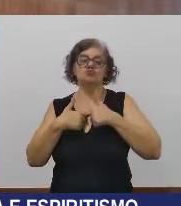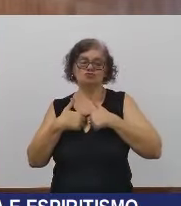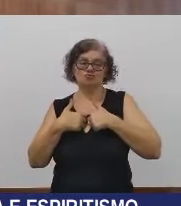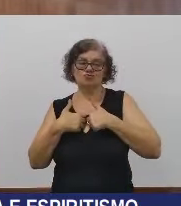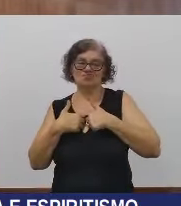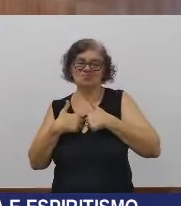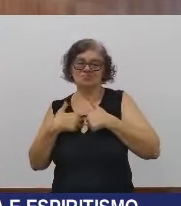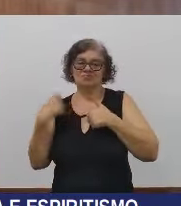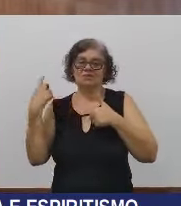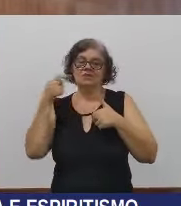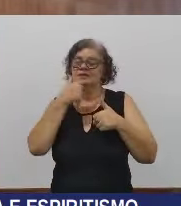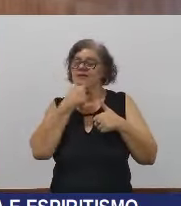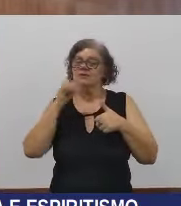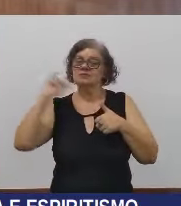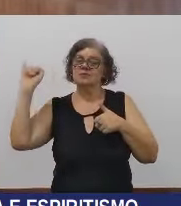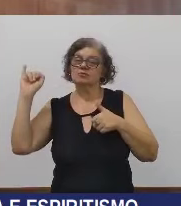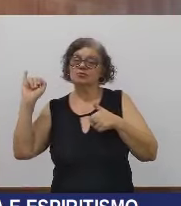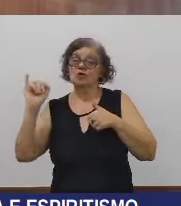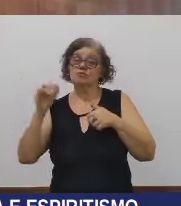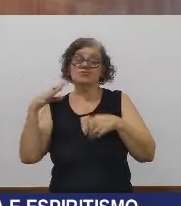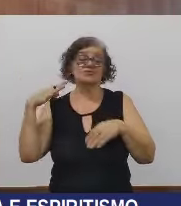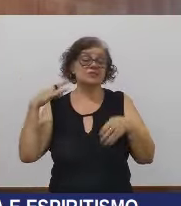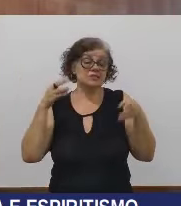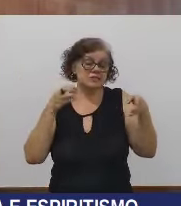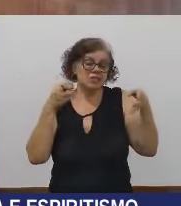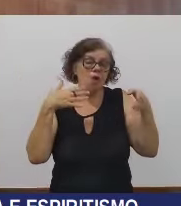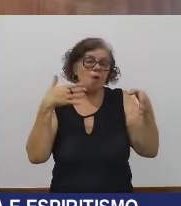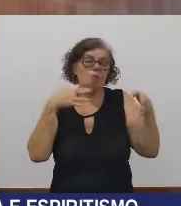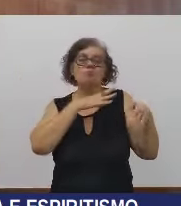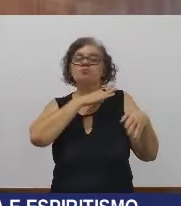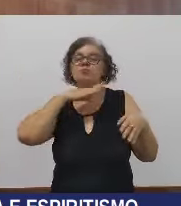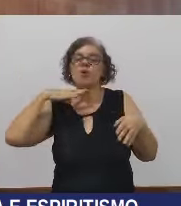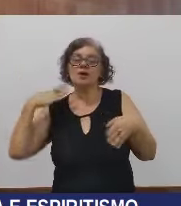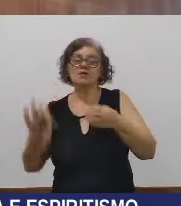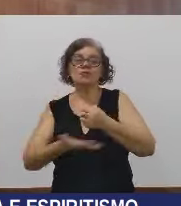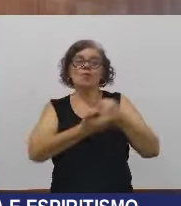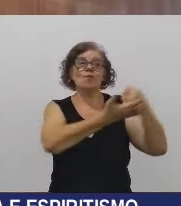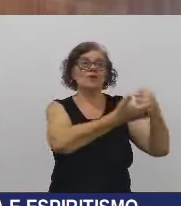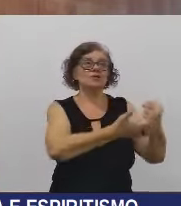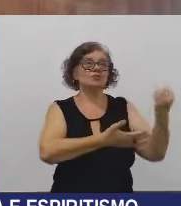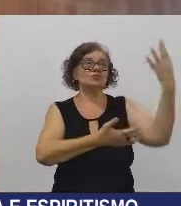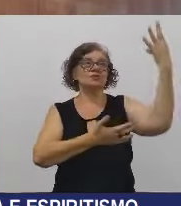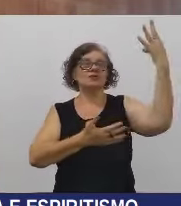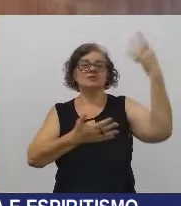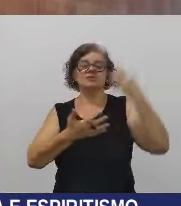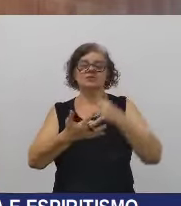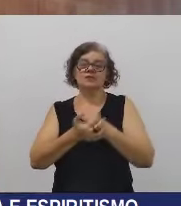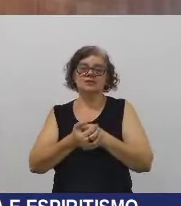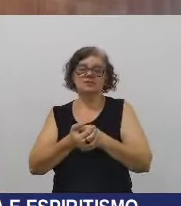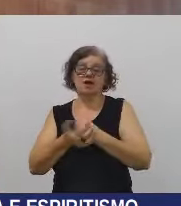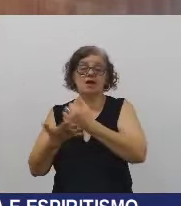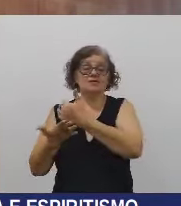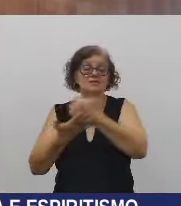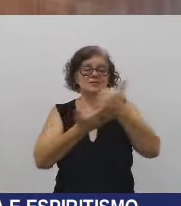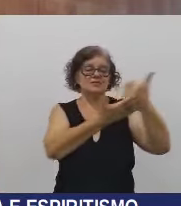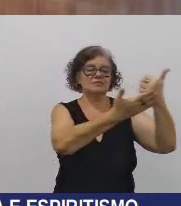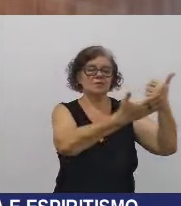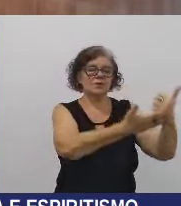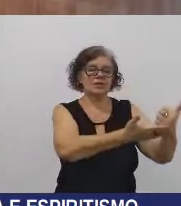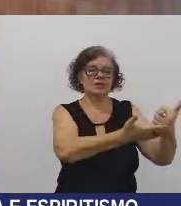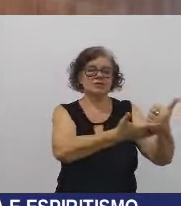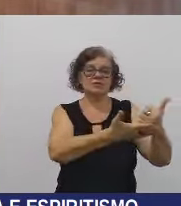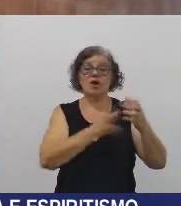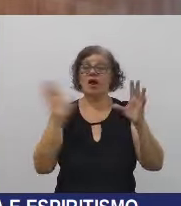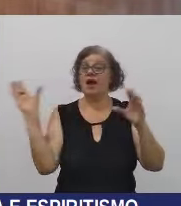nossos, que estão deixando este nosso planeta, indo para a espiritualidade. Que este momento de passagem